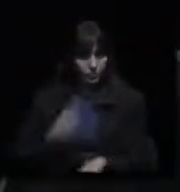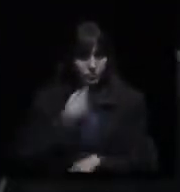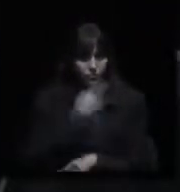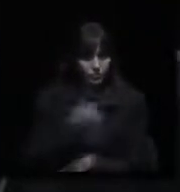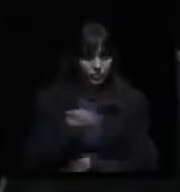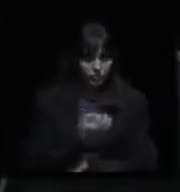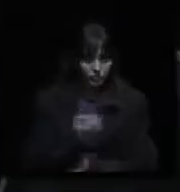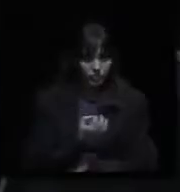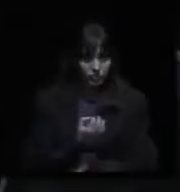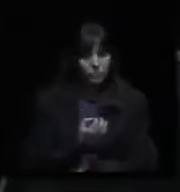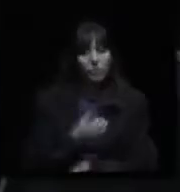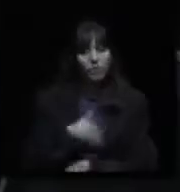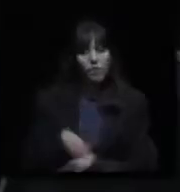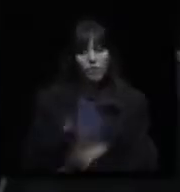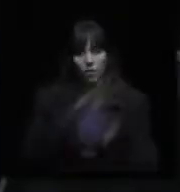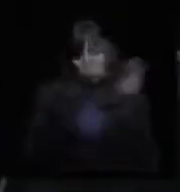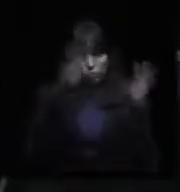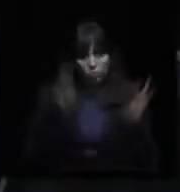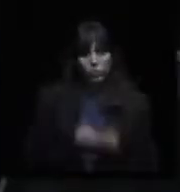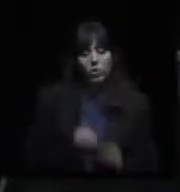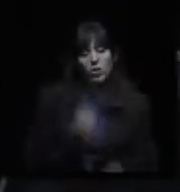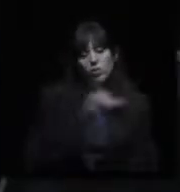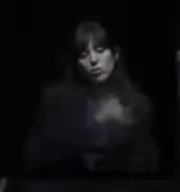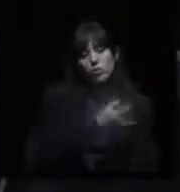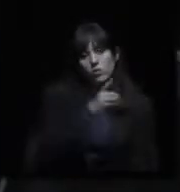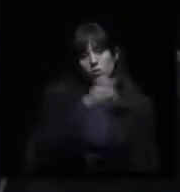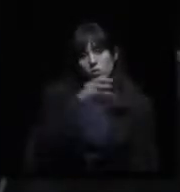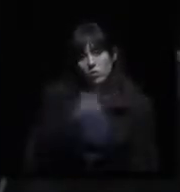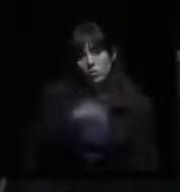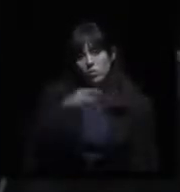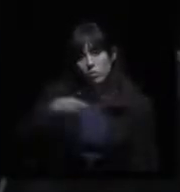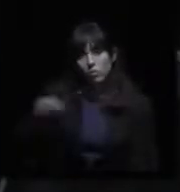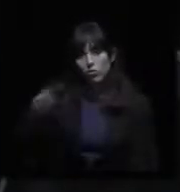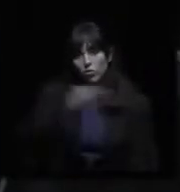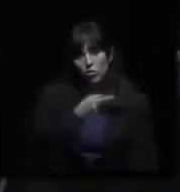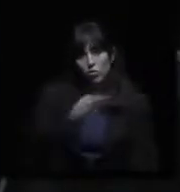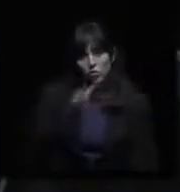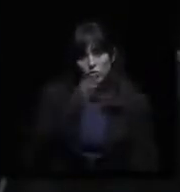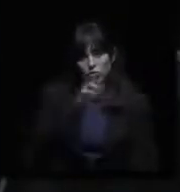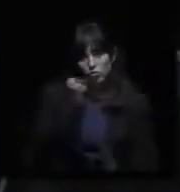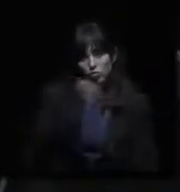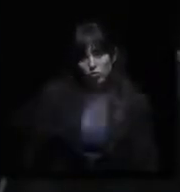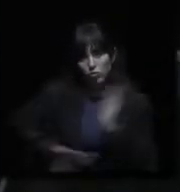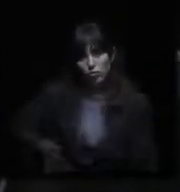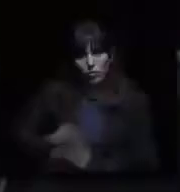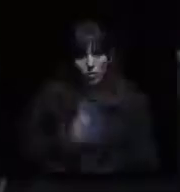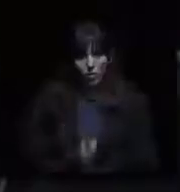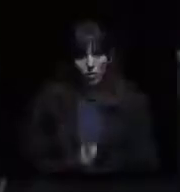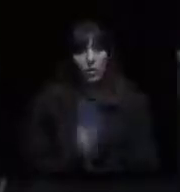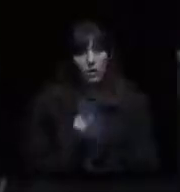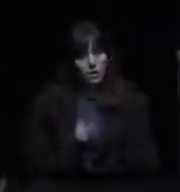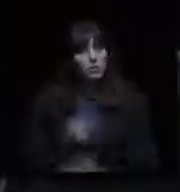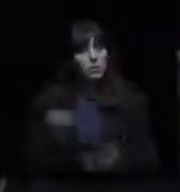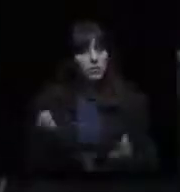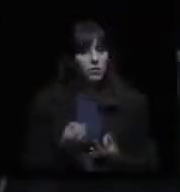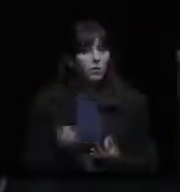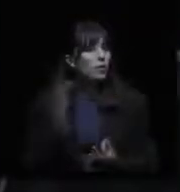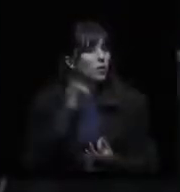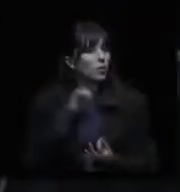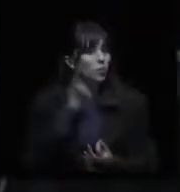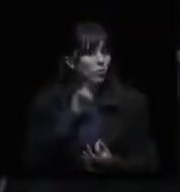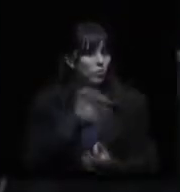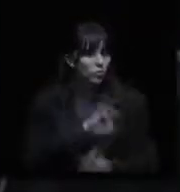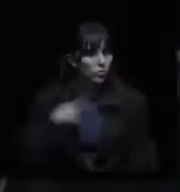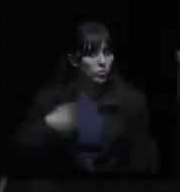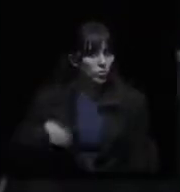Executivo, será devolvido um total de 260 milhões de euros. E era esta realidade que importava ouvir por parte do